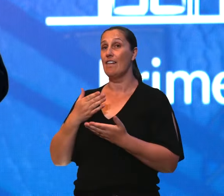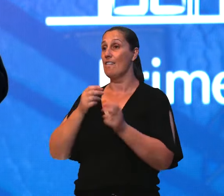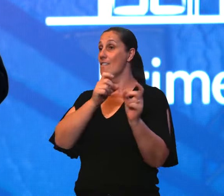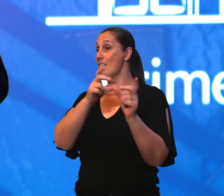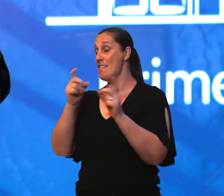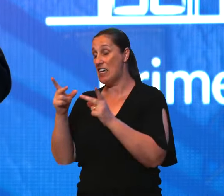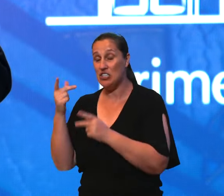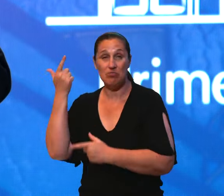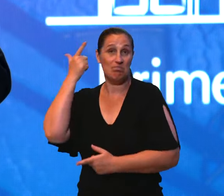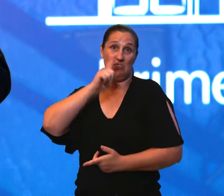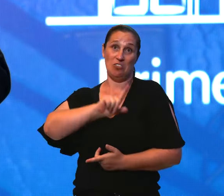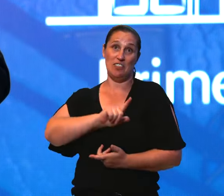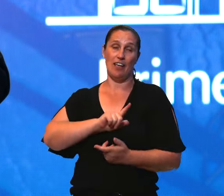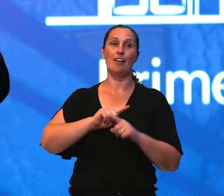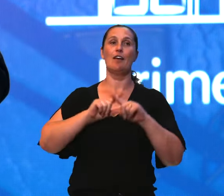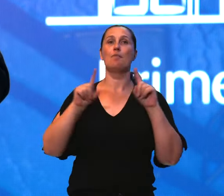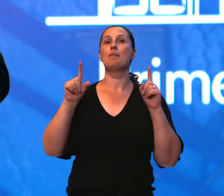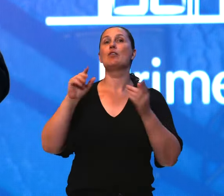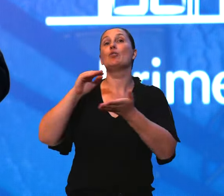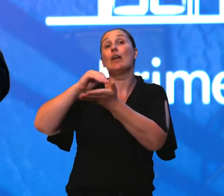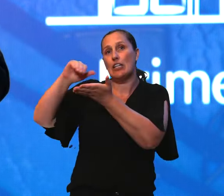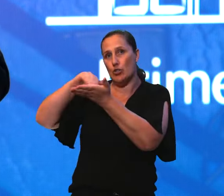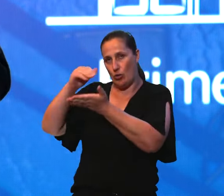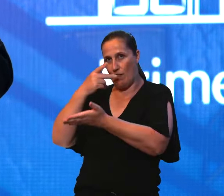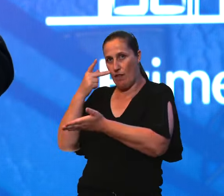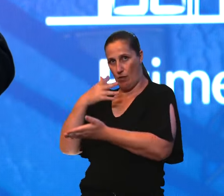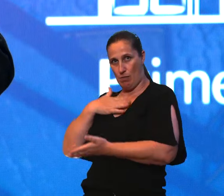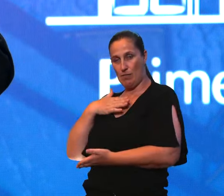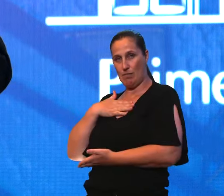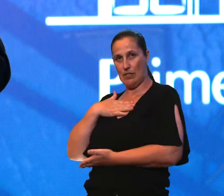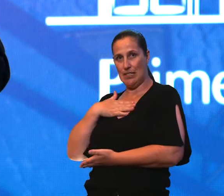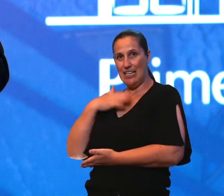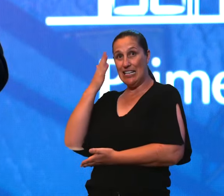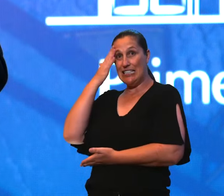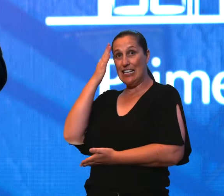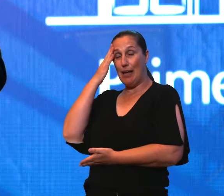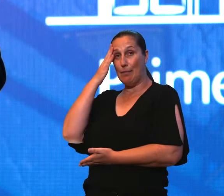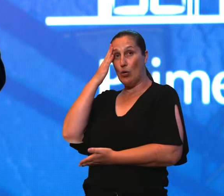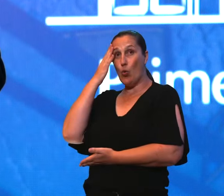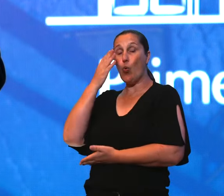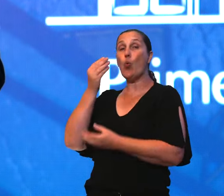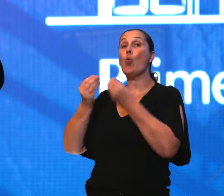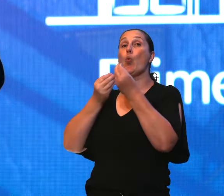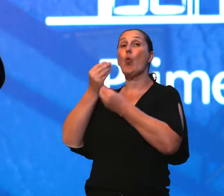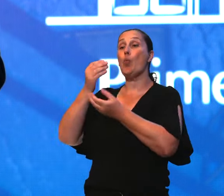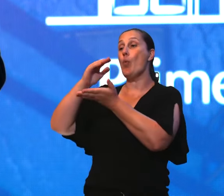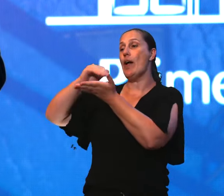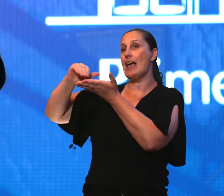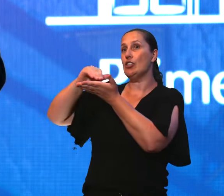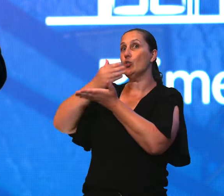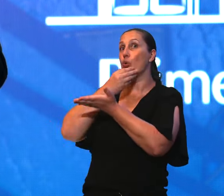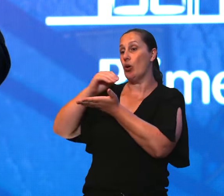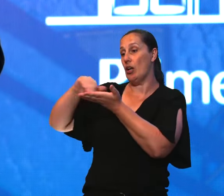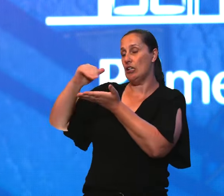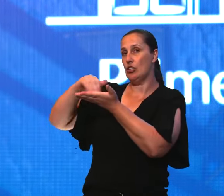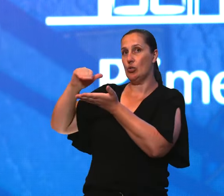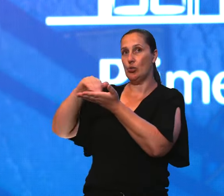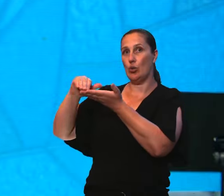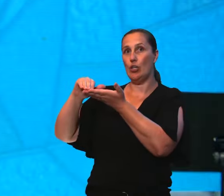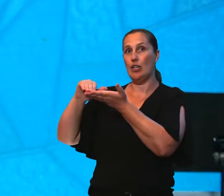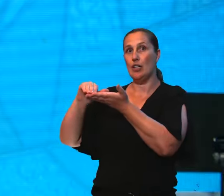vender livro mas o meu editor disse assim sabe como que editor se suicida falei não sobe na